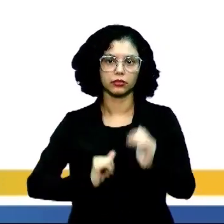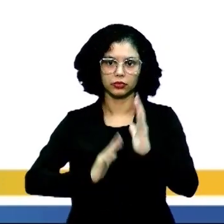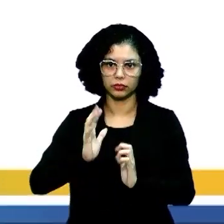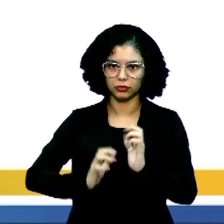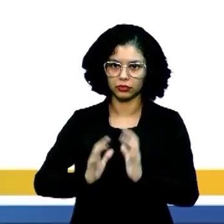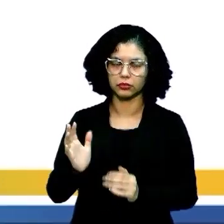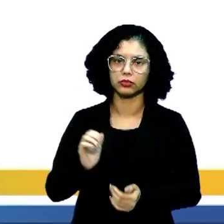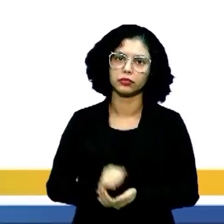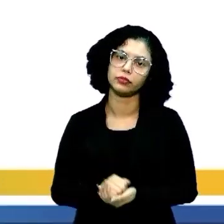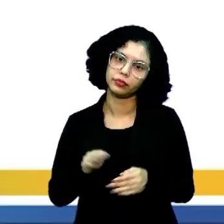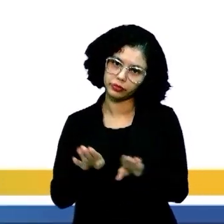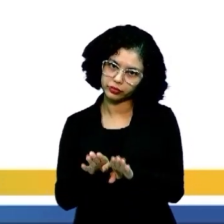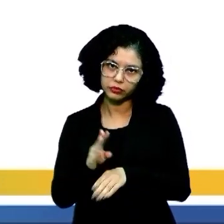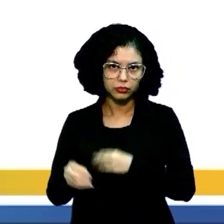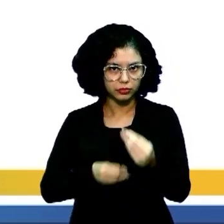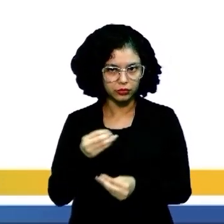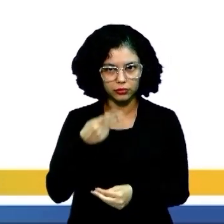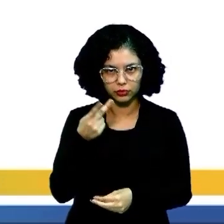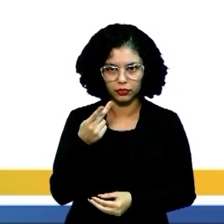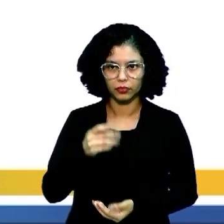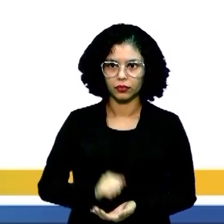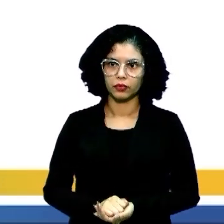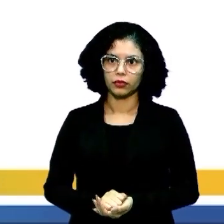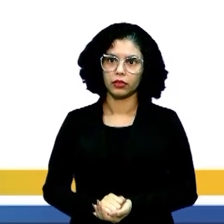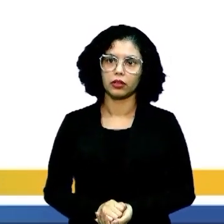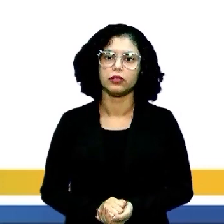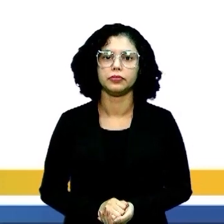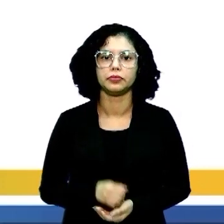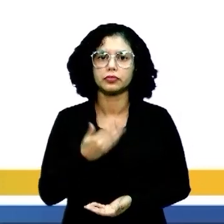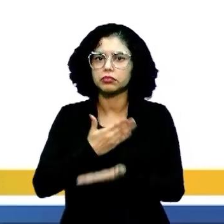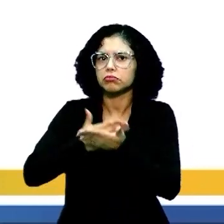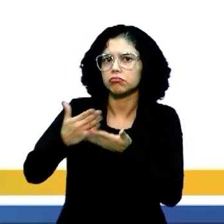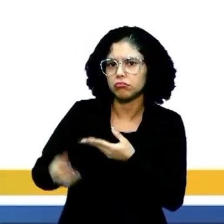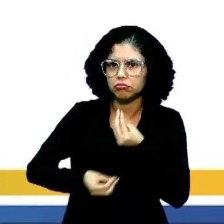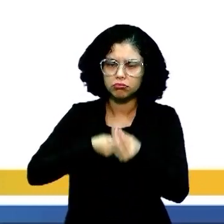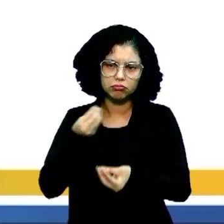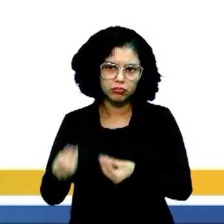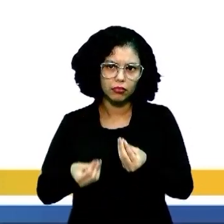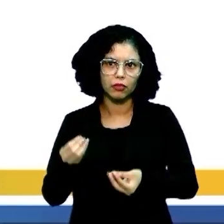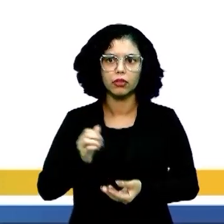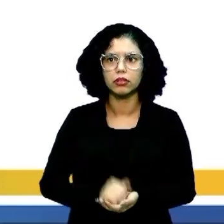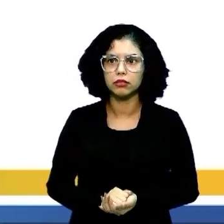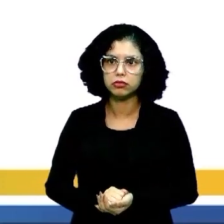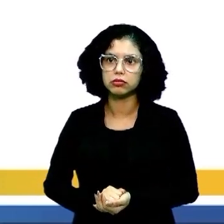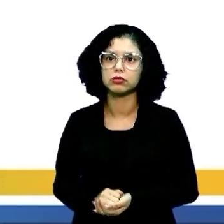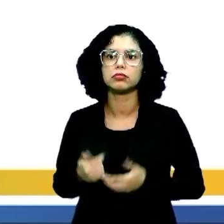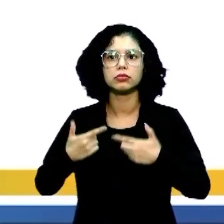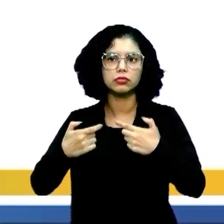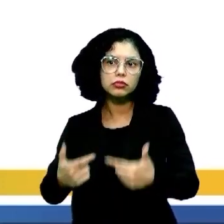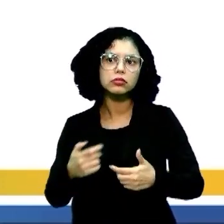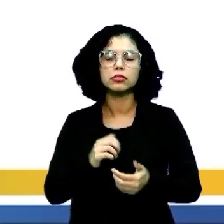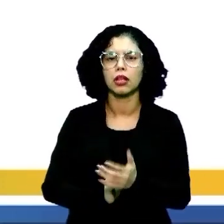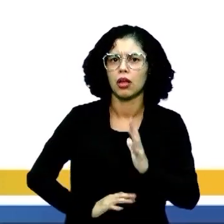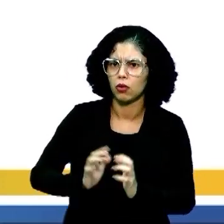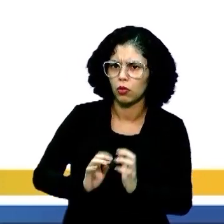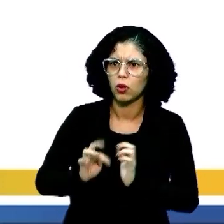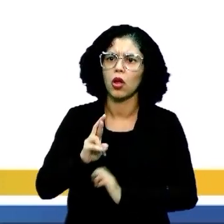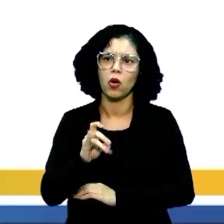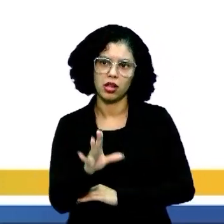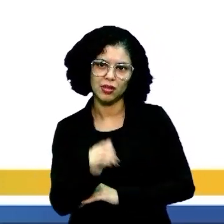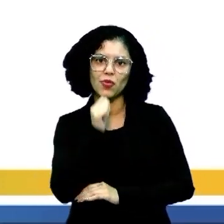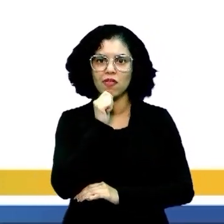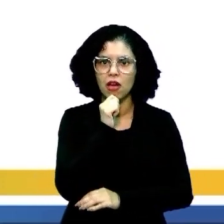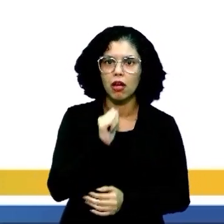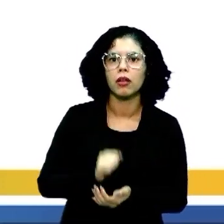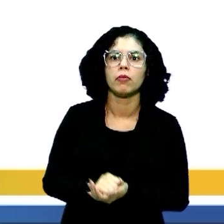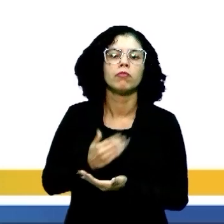ao Terror também, como pode ser chamado. Como que iniciou a Guerra do Terror, ou a Guerra ao Terrorismo, gente?